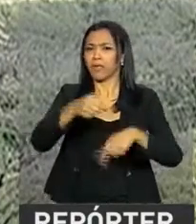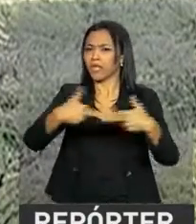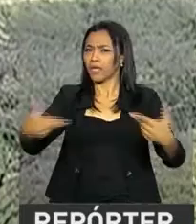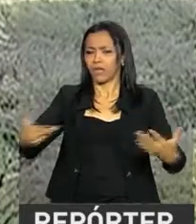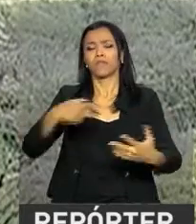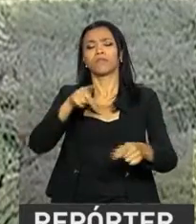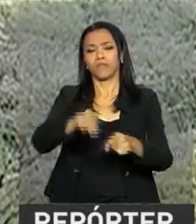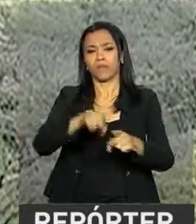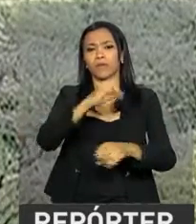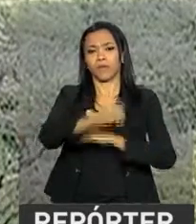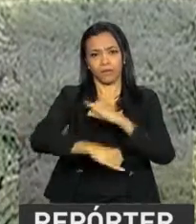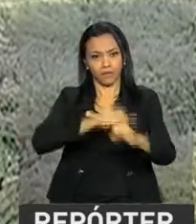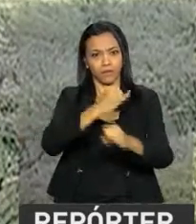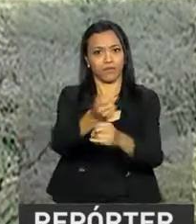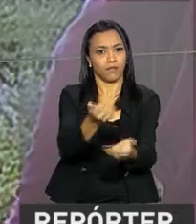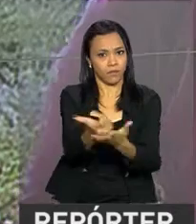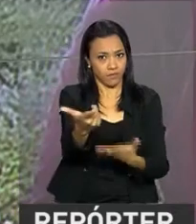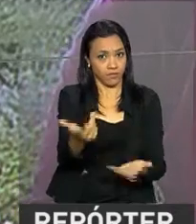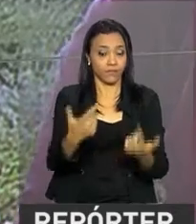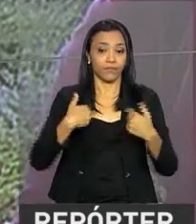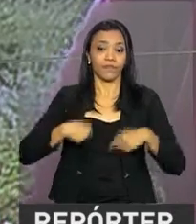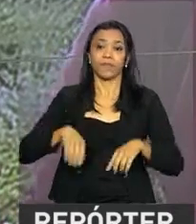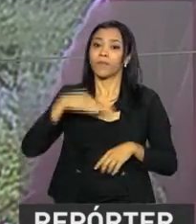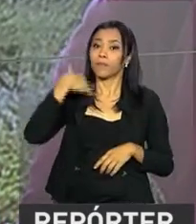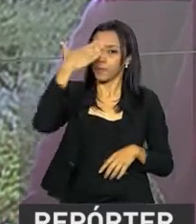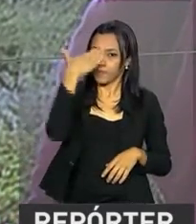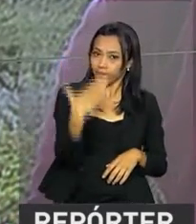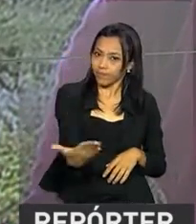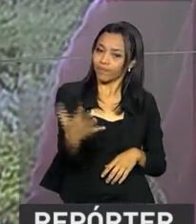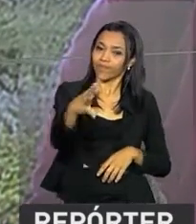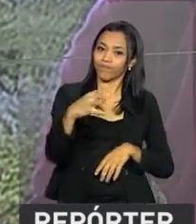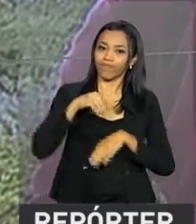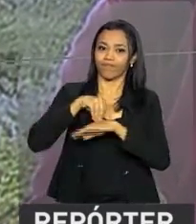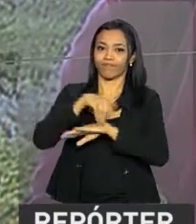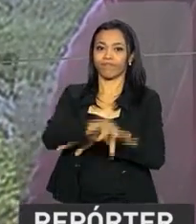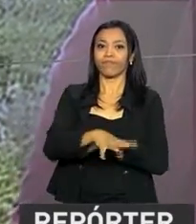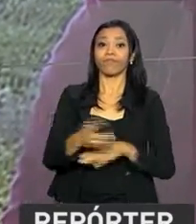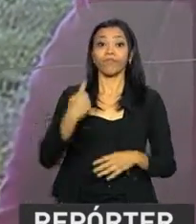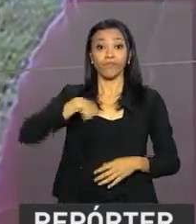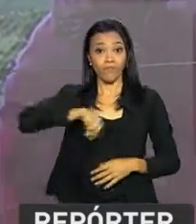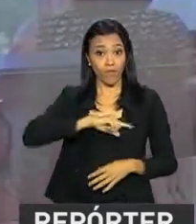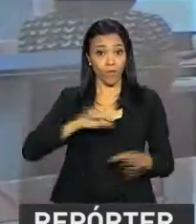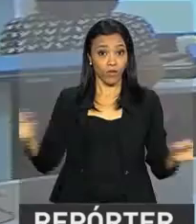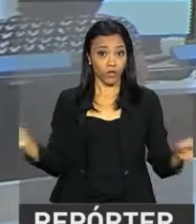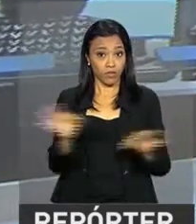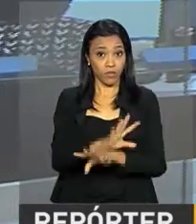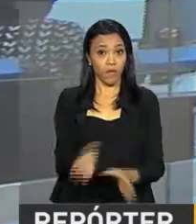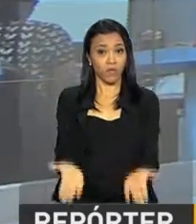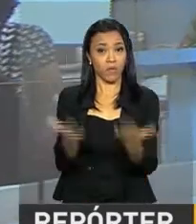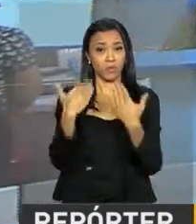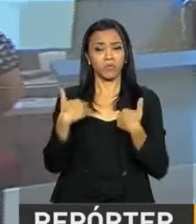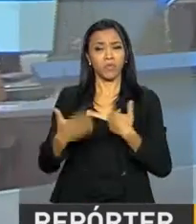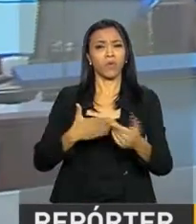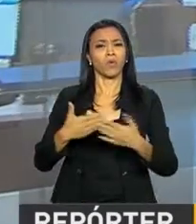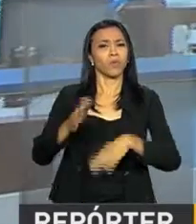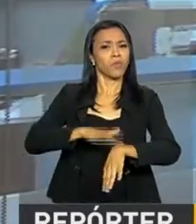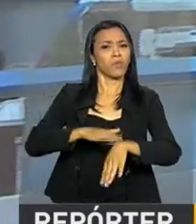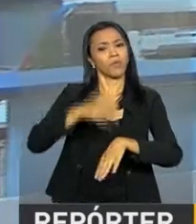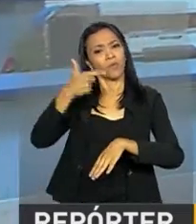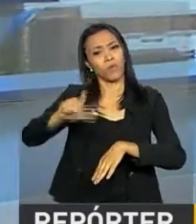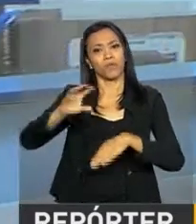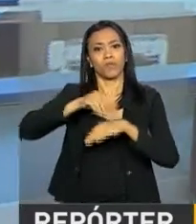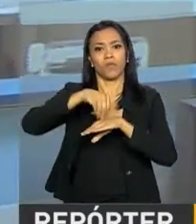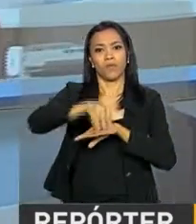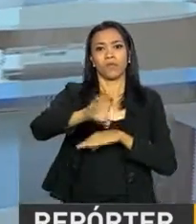pela internet. Leandro. Obrigado, Gabriela, pelas suas informações. E nós ficamos por aqui. Voltamos a qualquer momento com outras